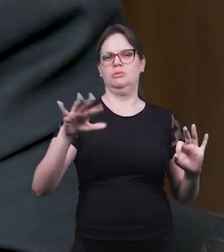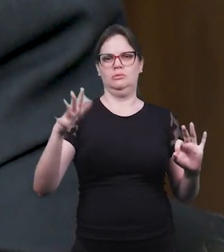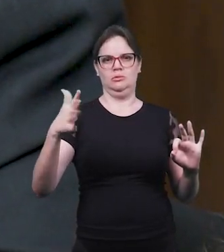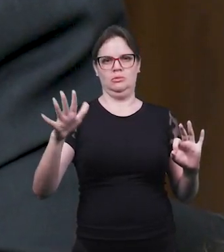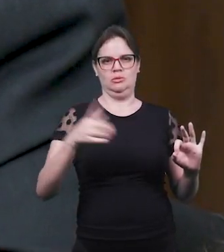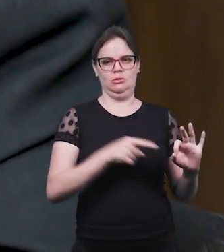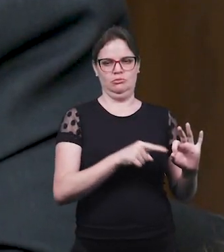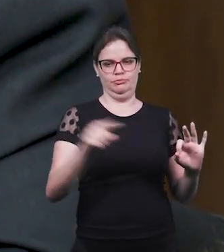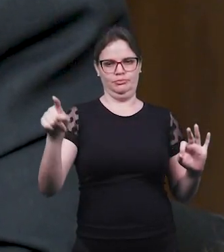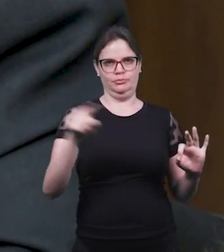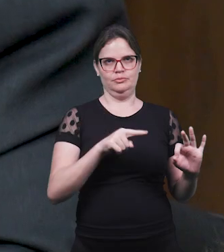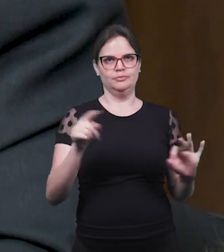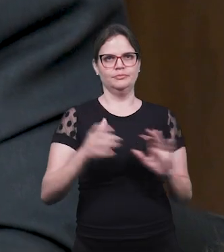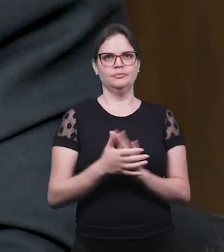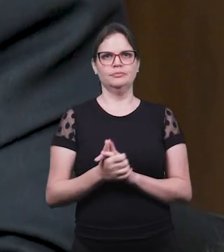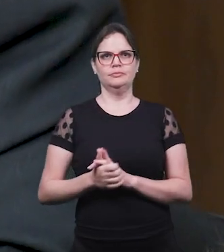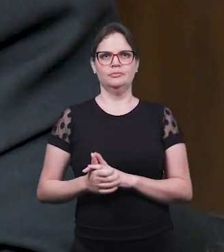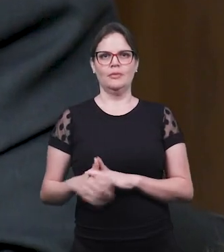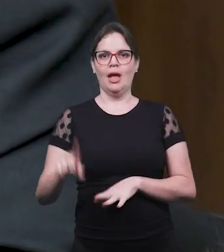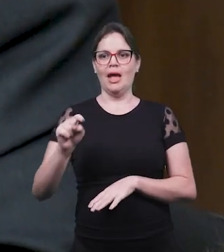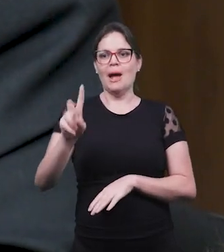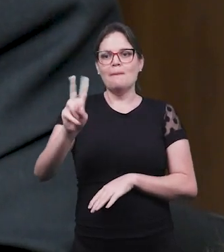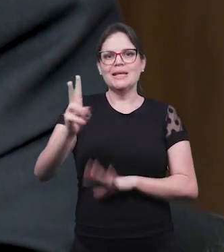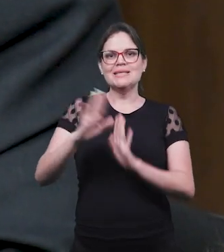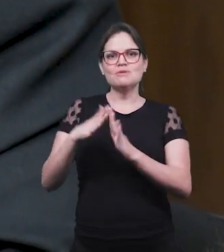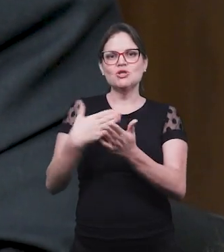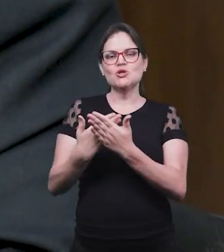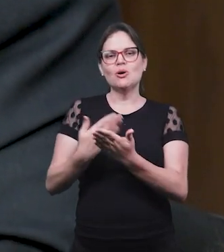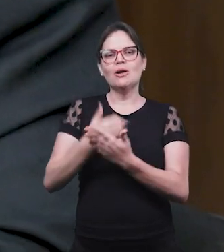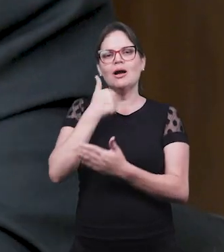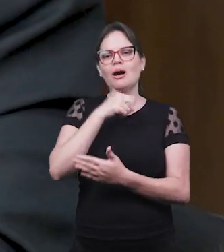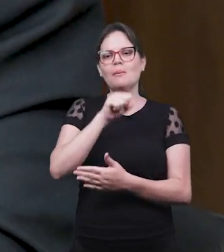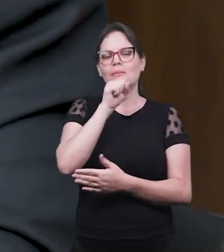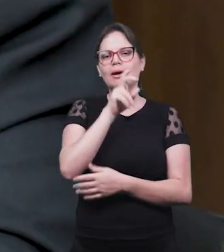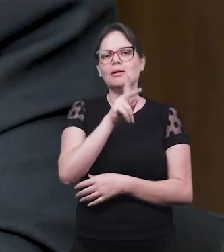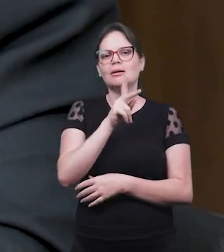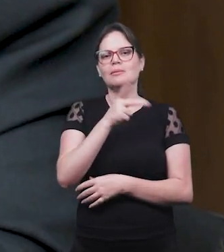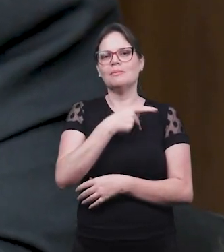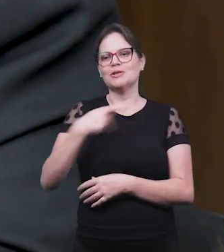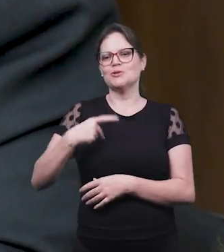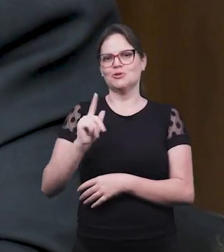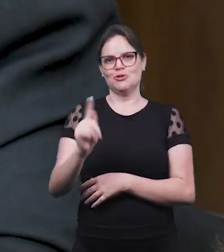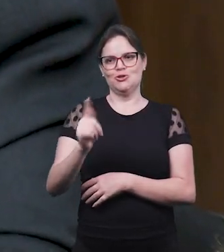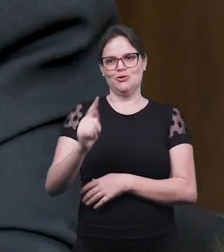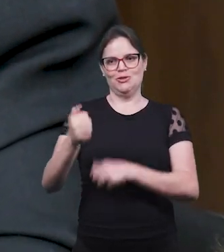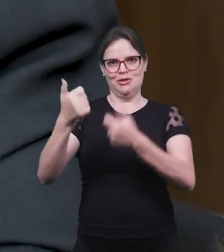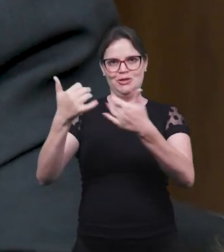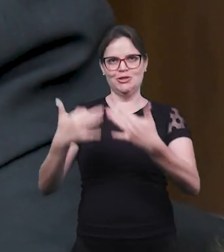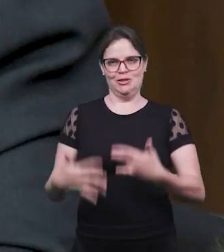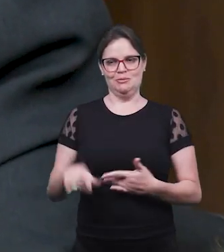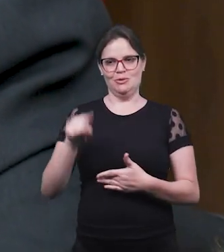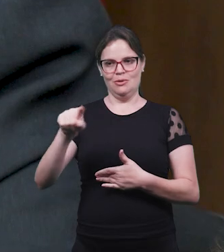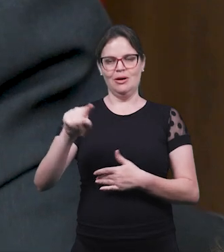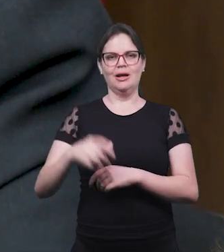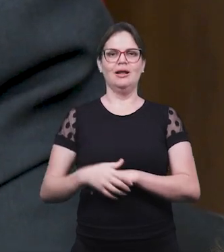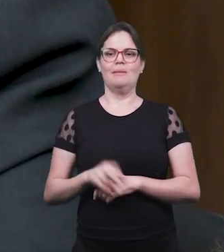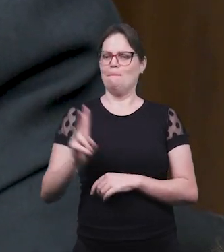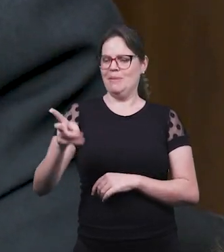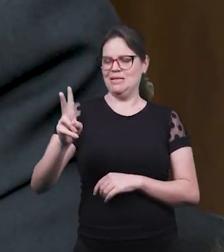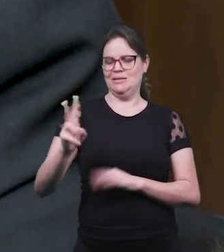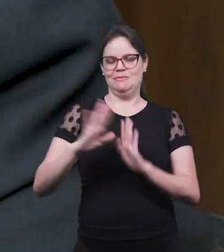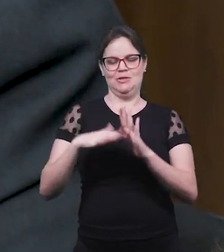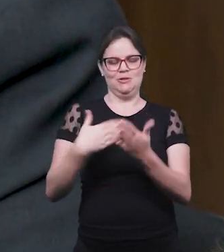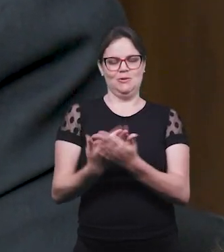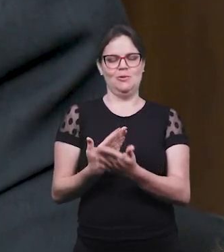Por coincidência, a mesma escola que a mãe do pastor Gedeuti estudou, quando ele falou aqui, Colégio Agnes Erskine, que é em Recife, né,